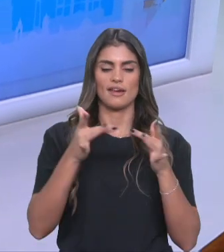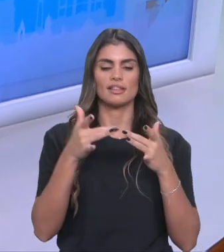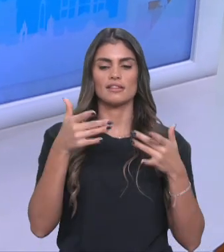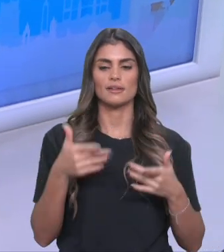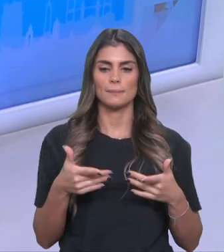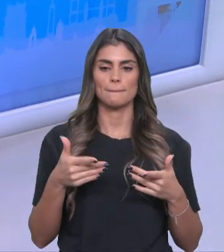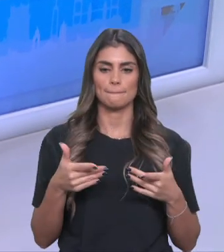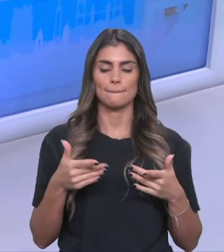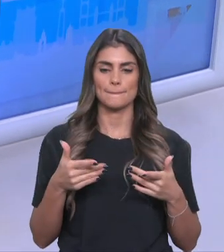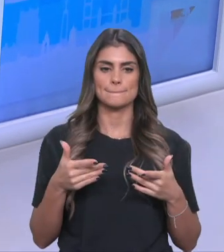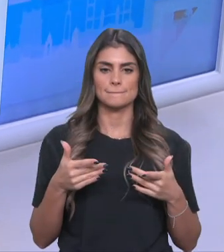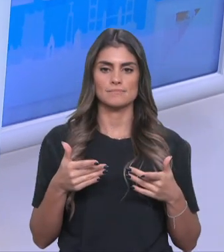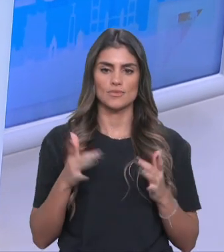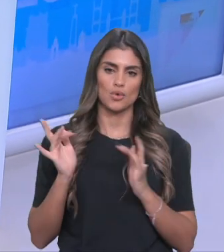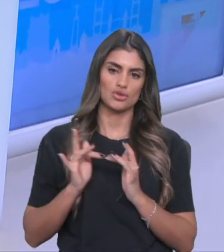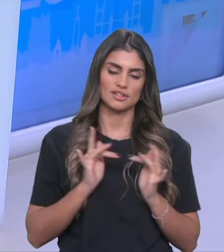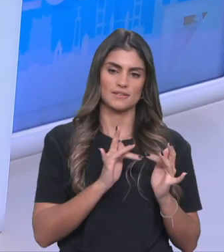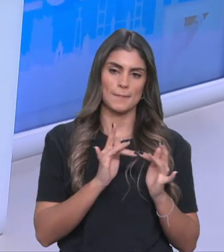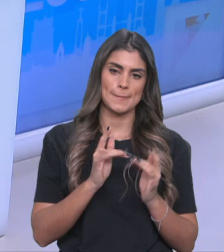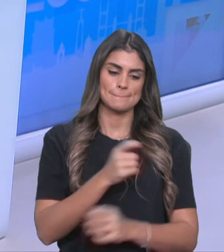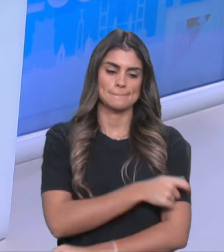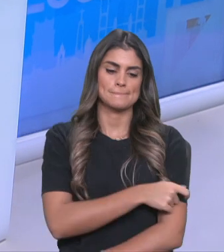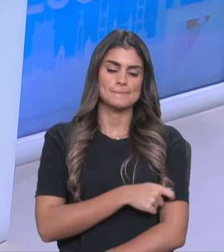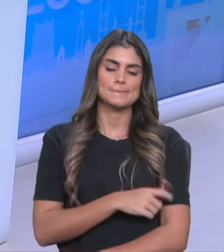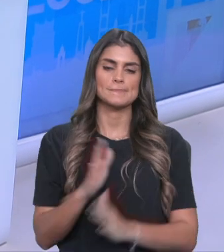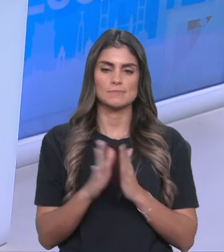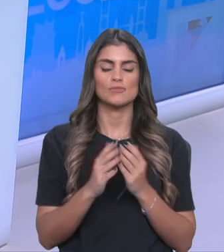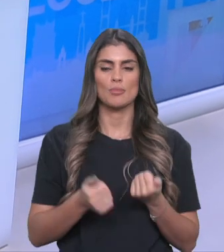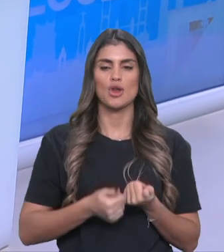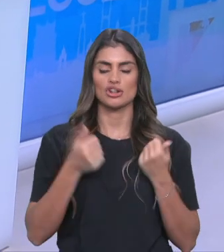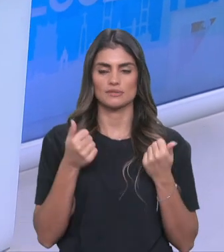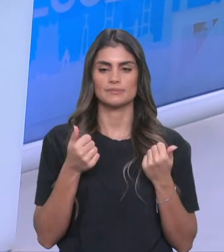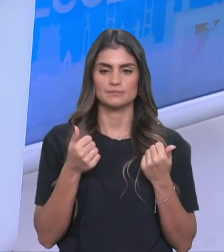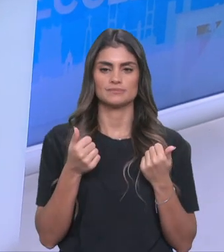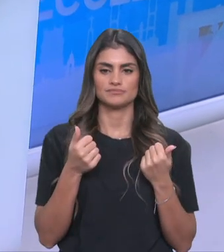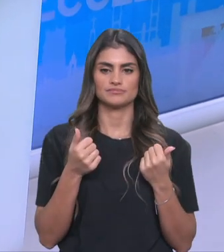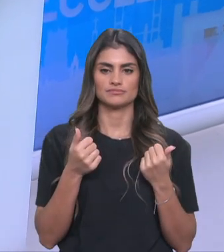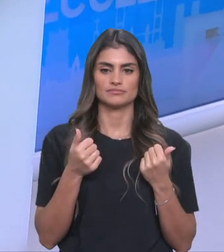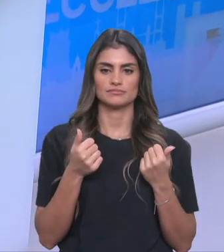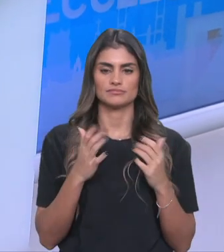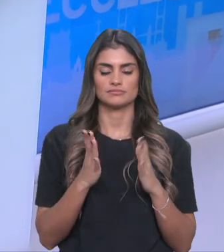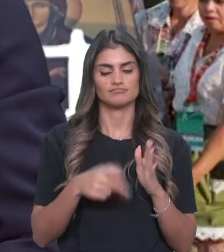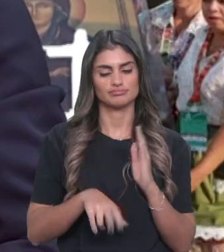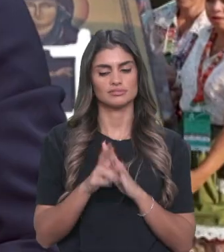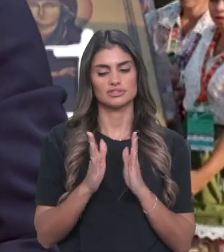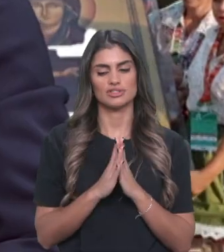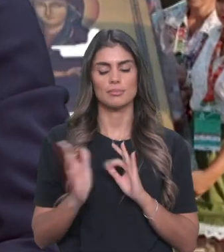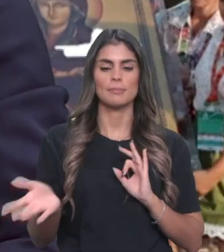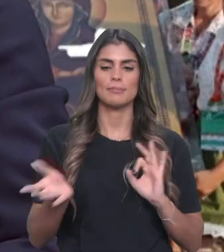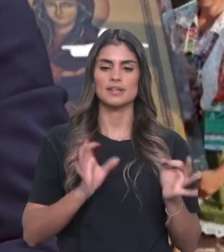convém o contacto mais diocesano? Ou junto do seu delegado diocesano. O ideal seria que fosse através das dioceses, para que esta